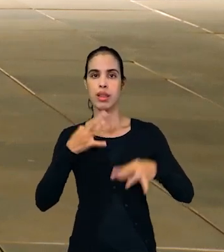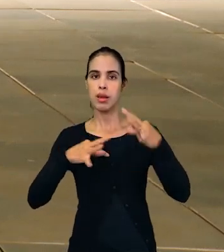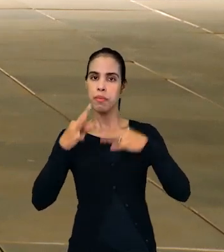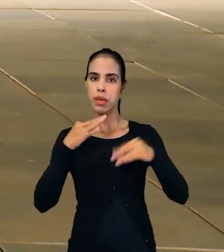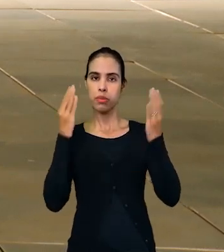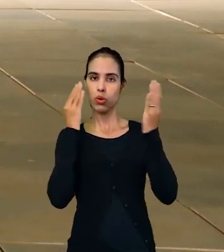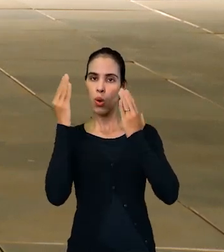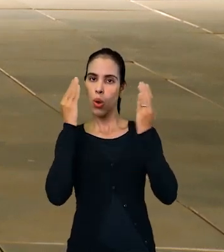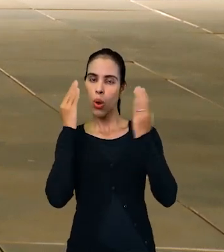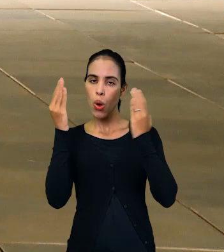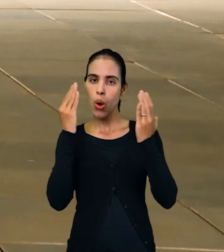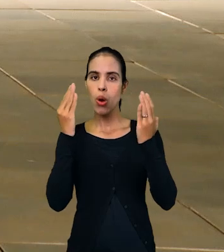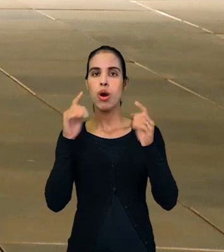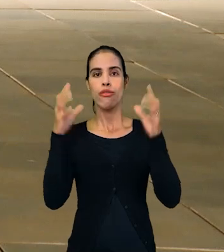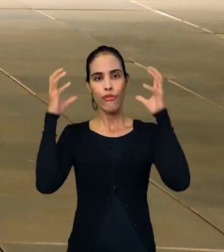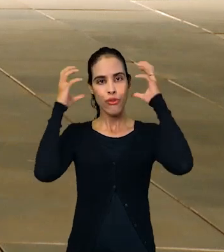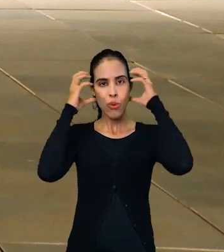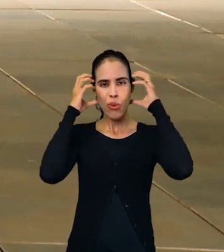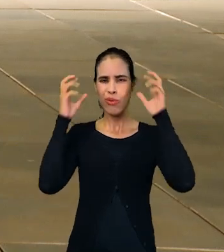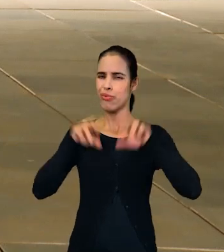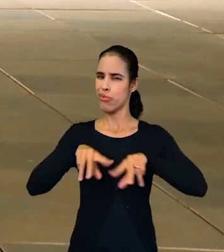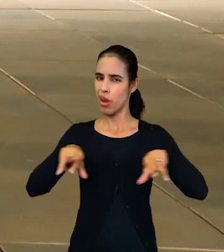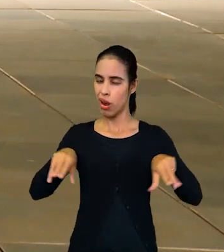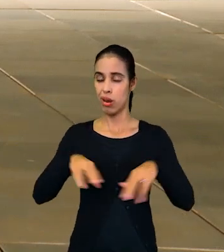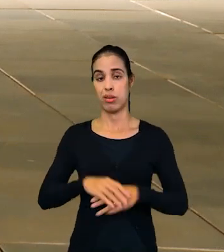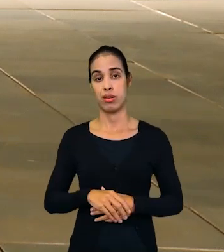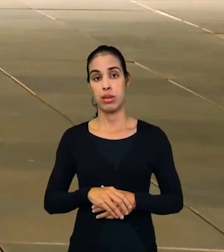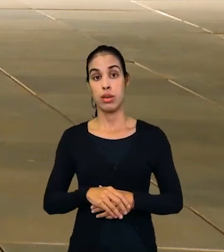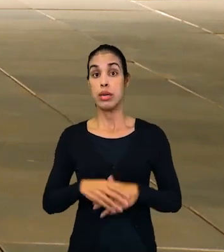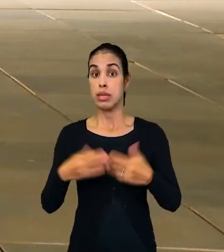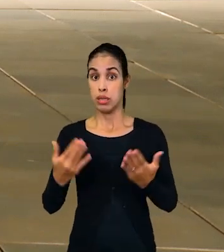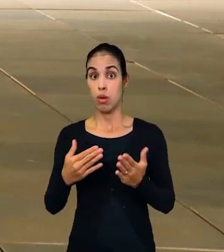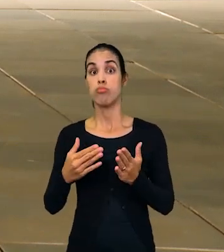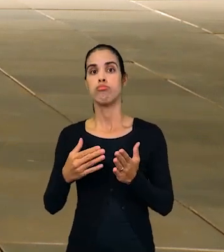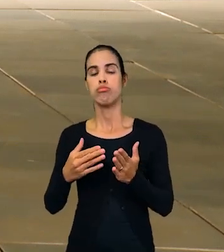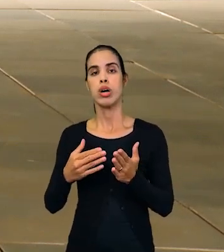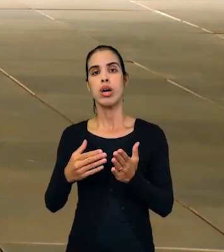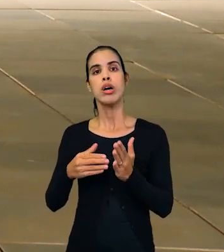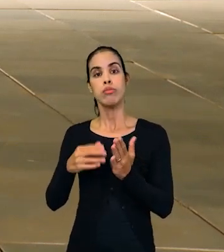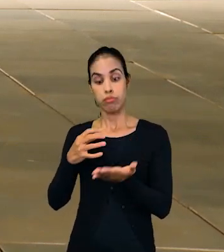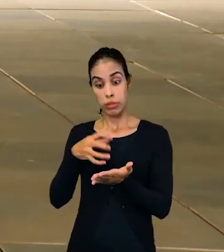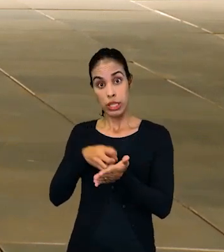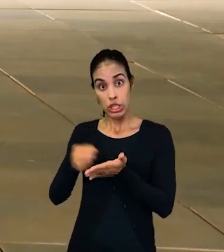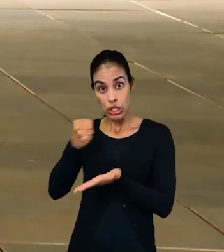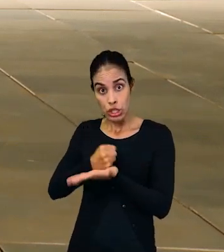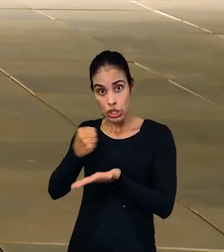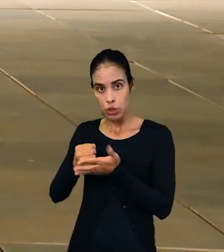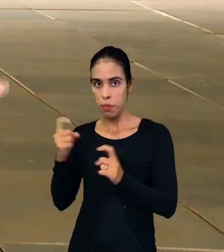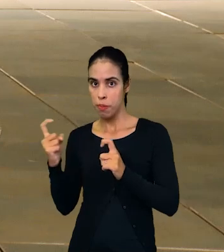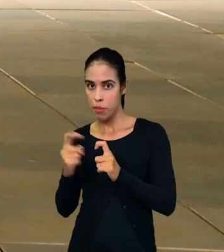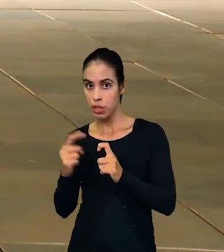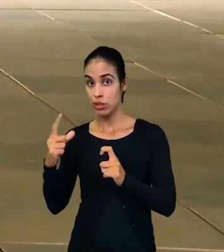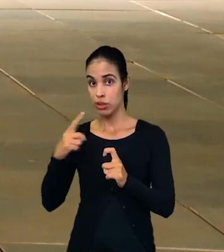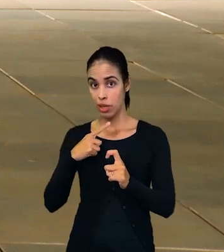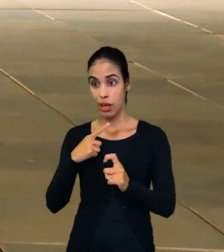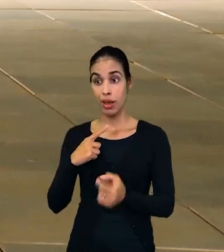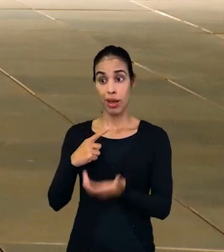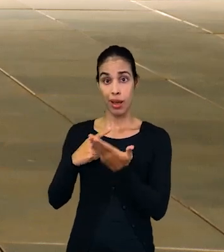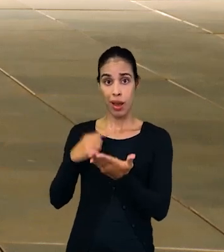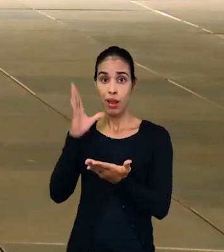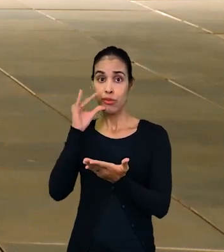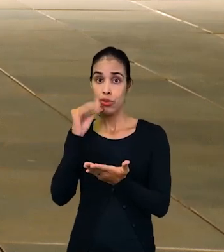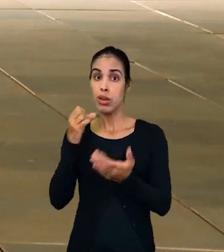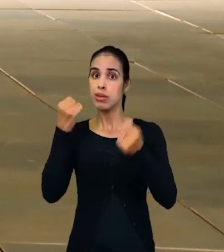terapia comportamental, psicológica e fonoaudiológica. A partir do diagnóstico, segundo a empregada